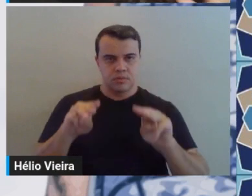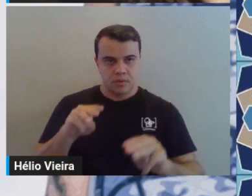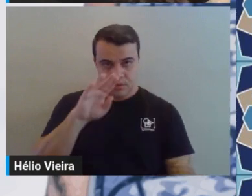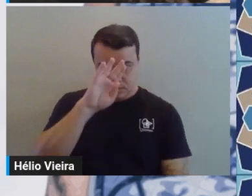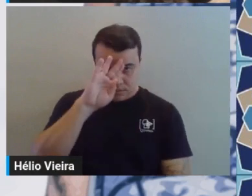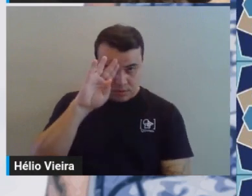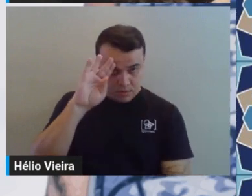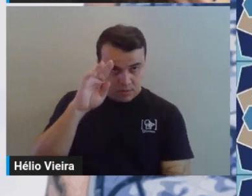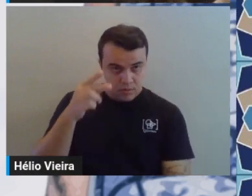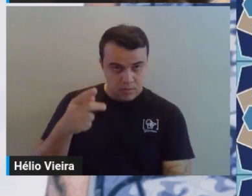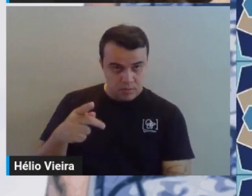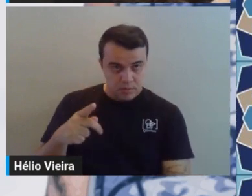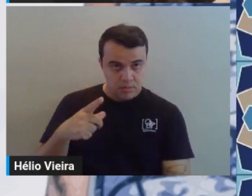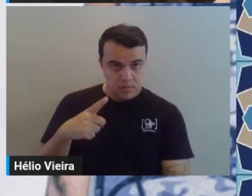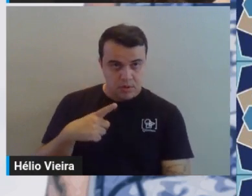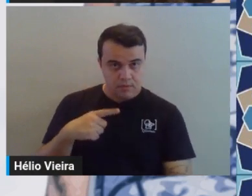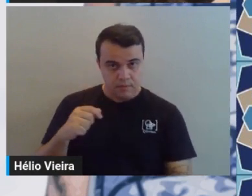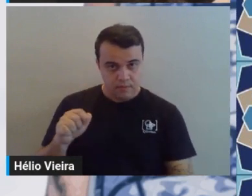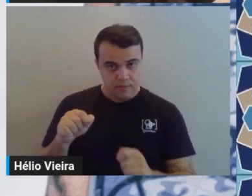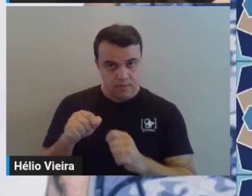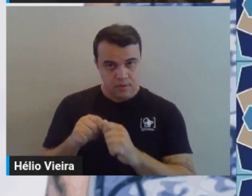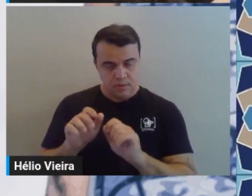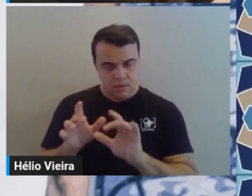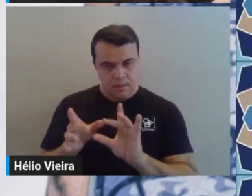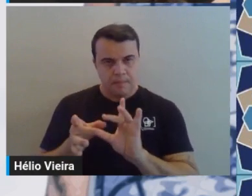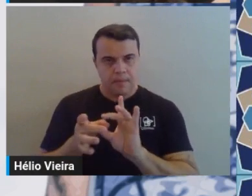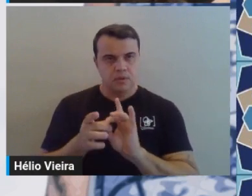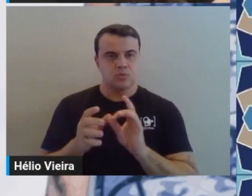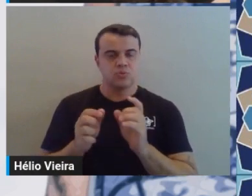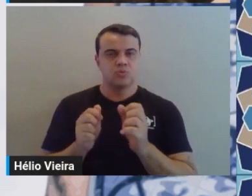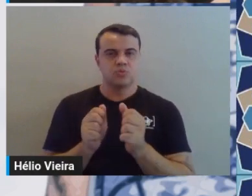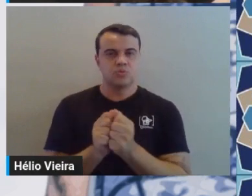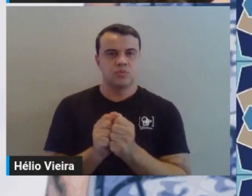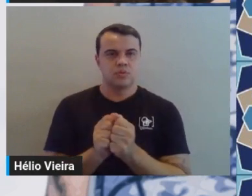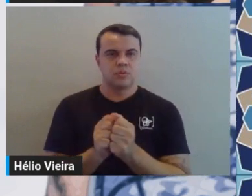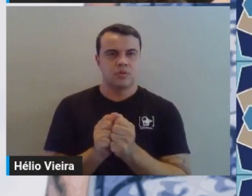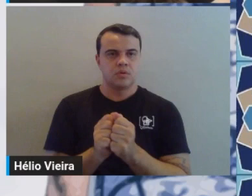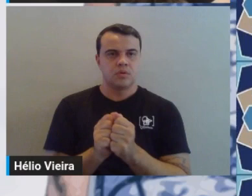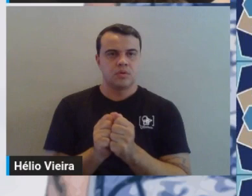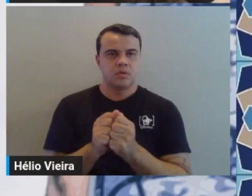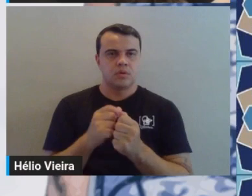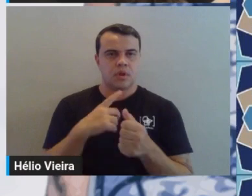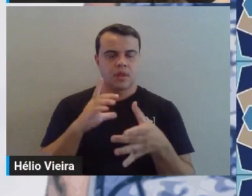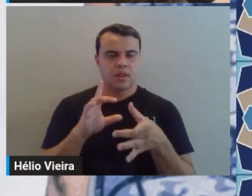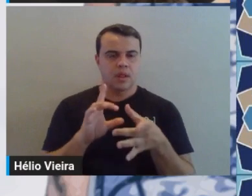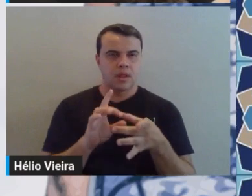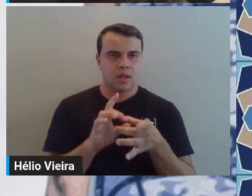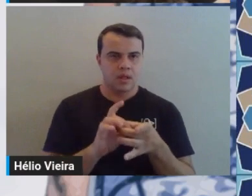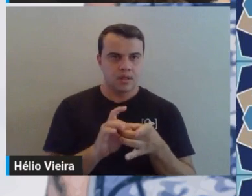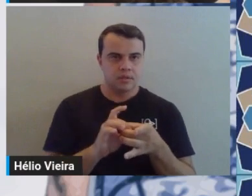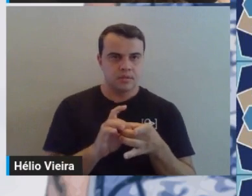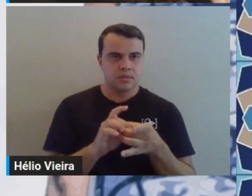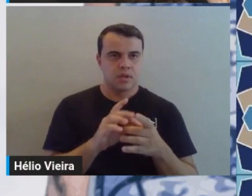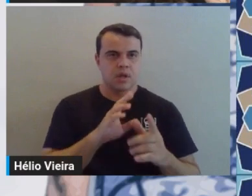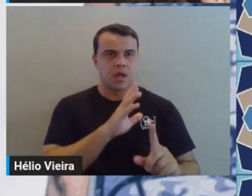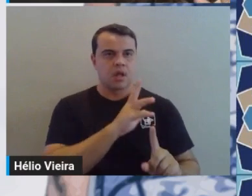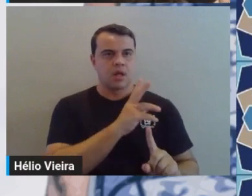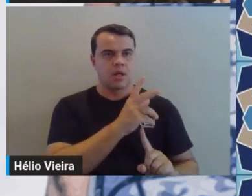Mas fazem parte dessa integração entre